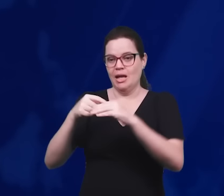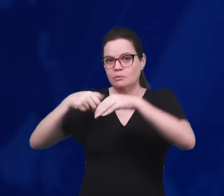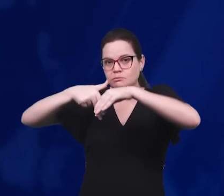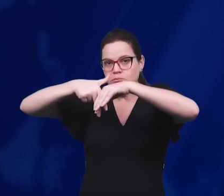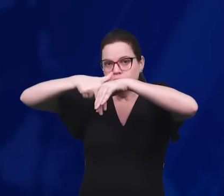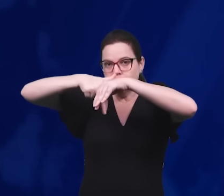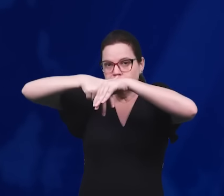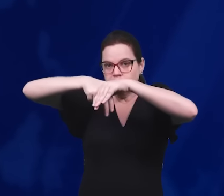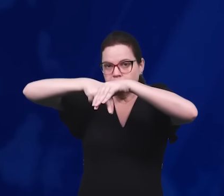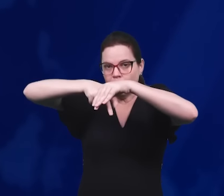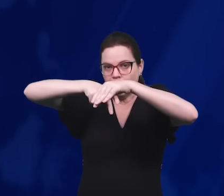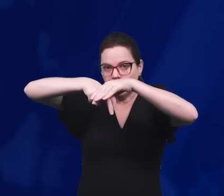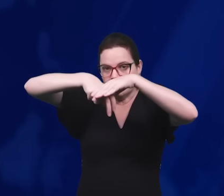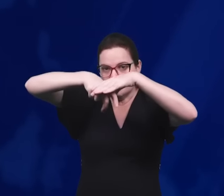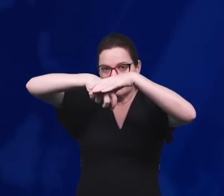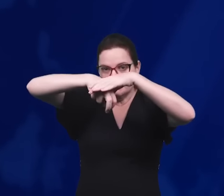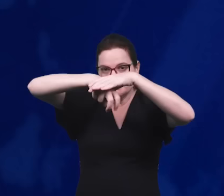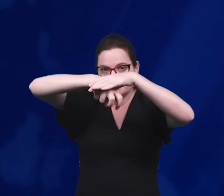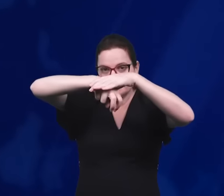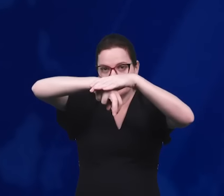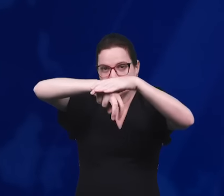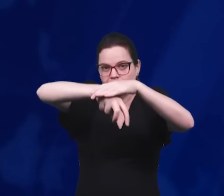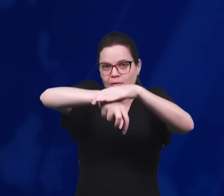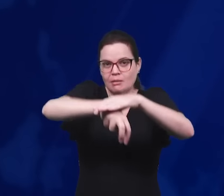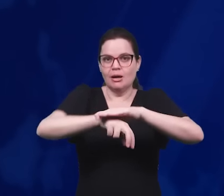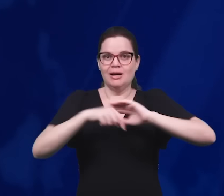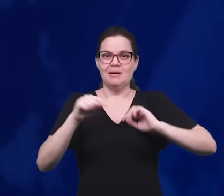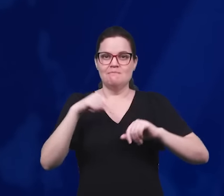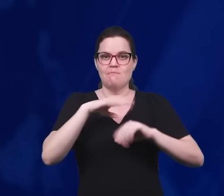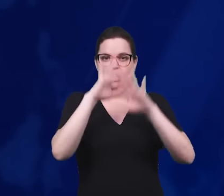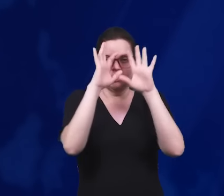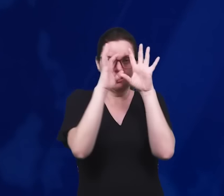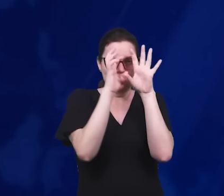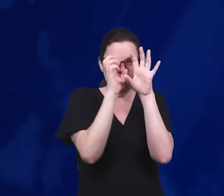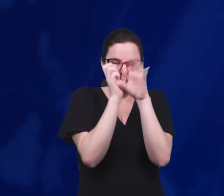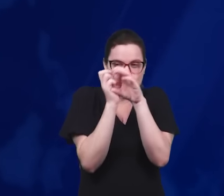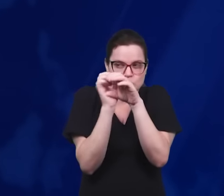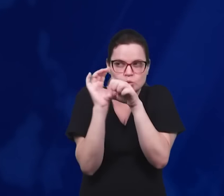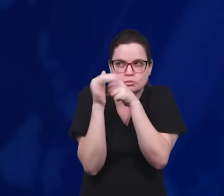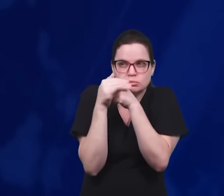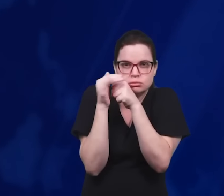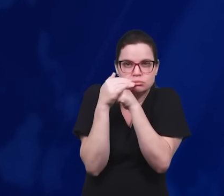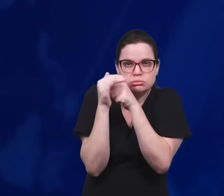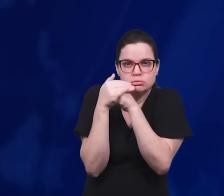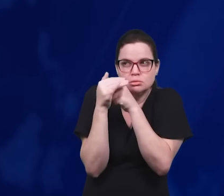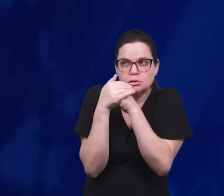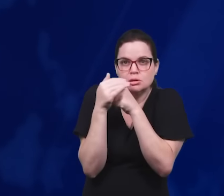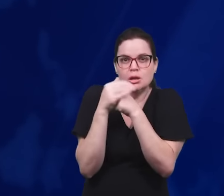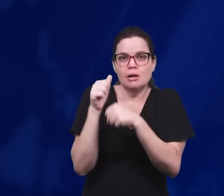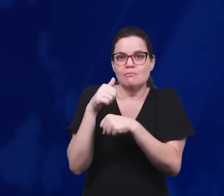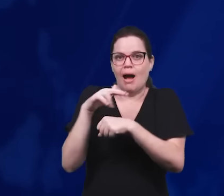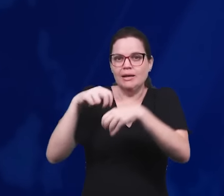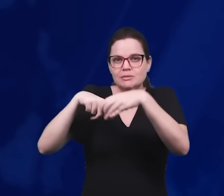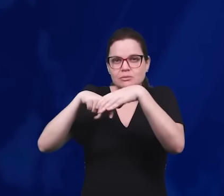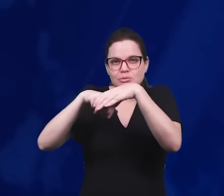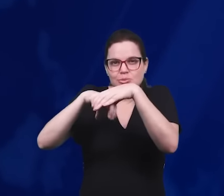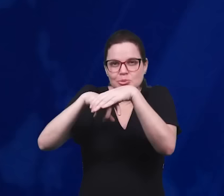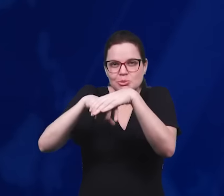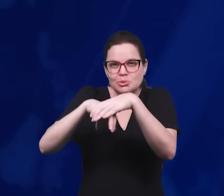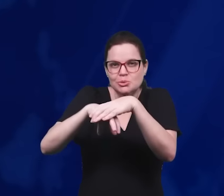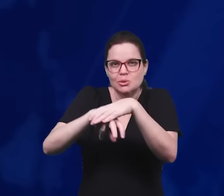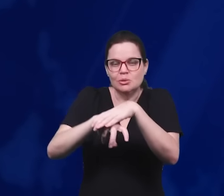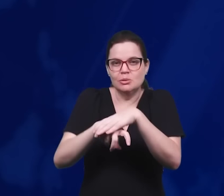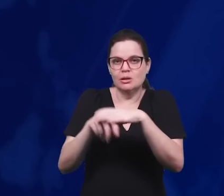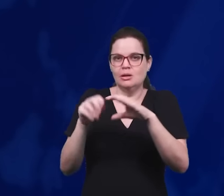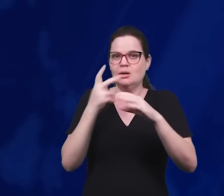naquela caverna, mais as trevas ele encontrava. Quanto mais ele entrava naquela caverna,